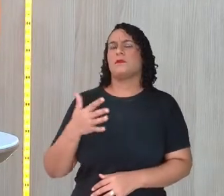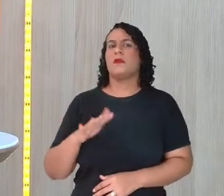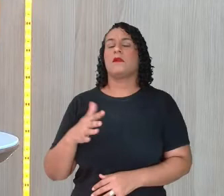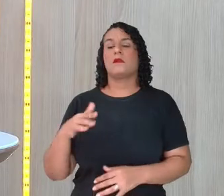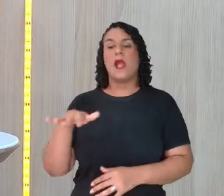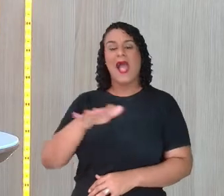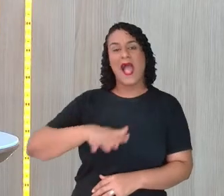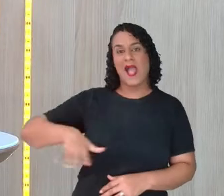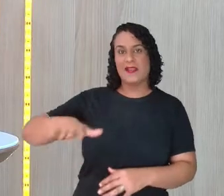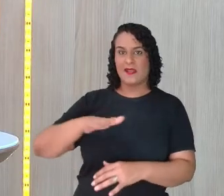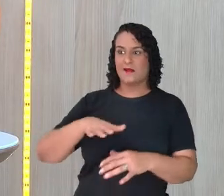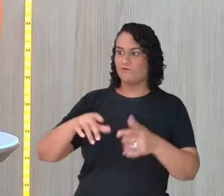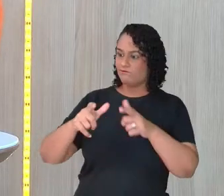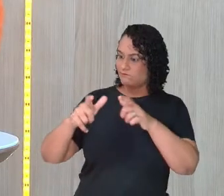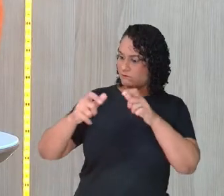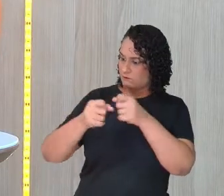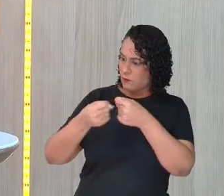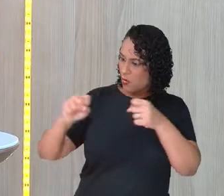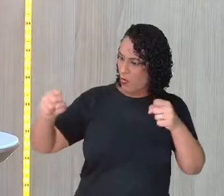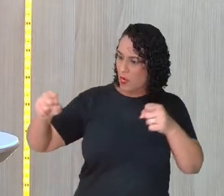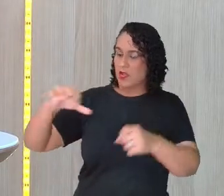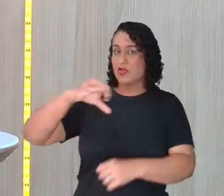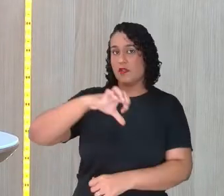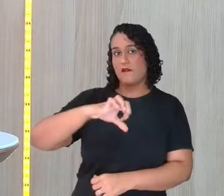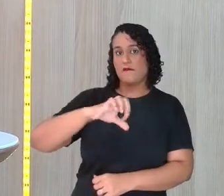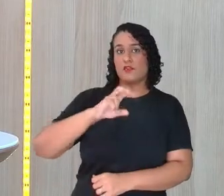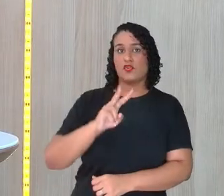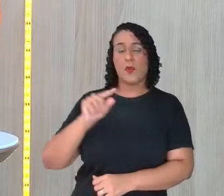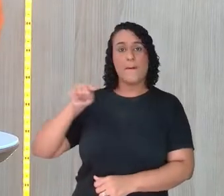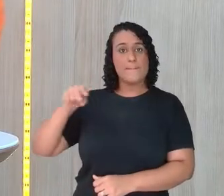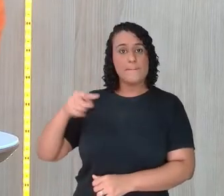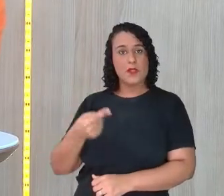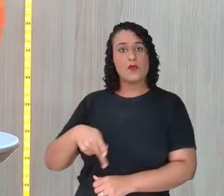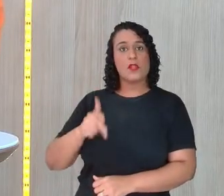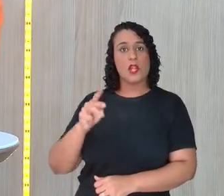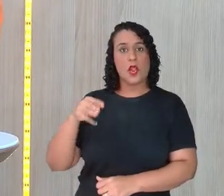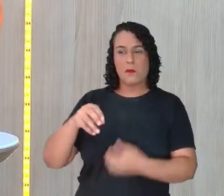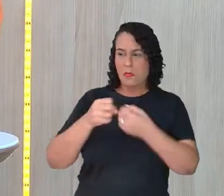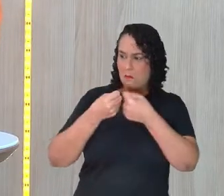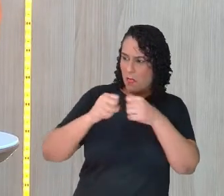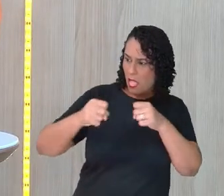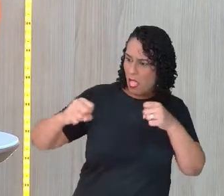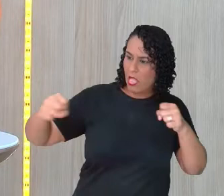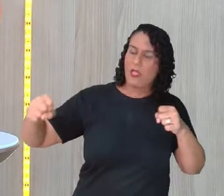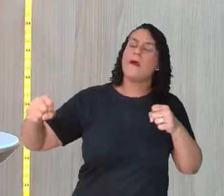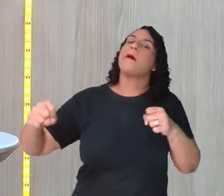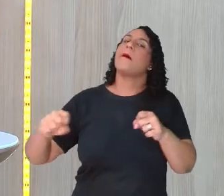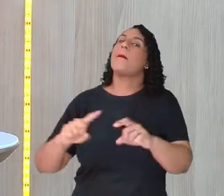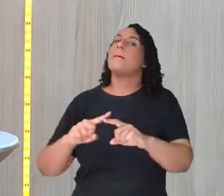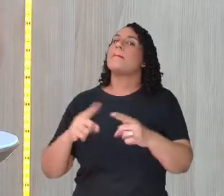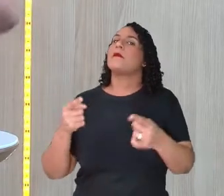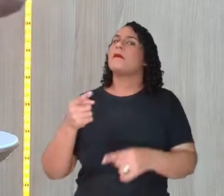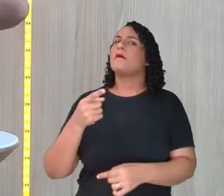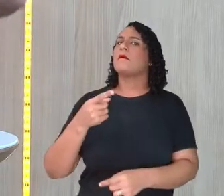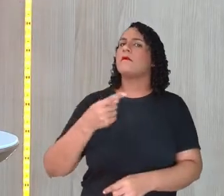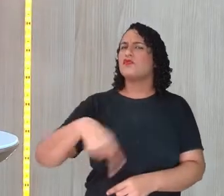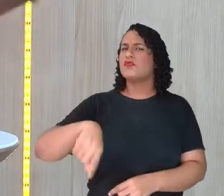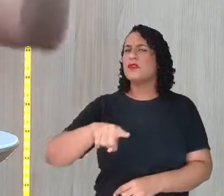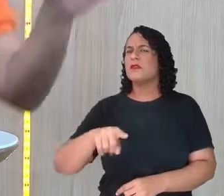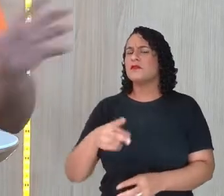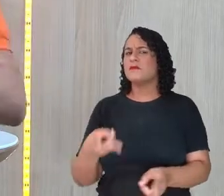área que ele tinha nesse período, 92 mil quilômetros quadrados. E para vocês terem ideia, ele